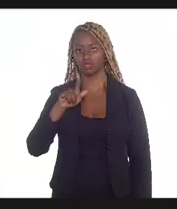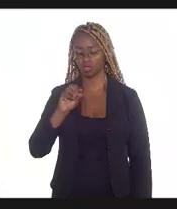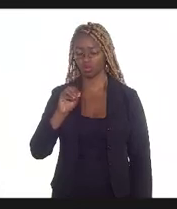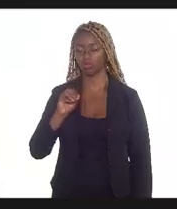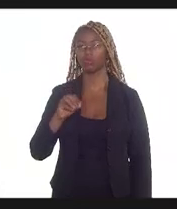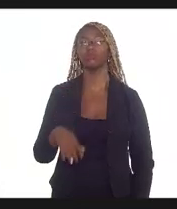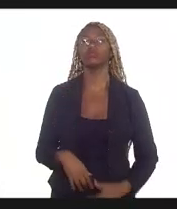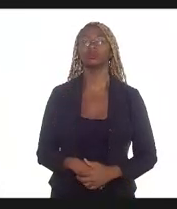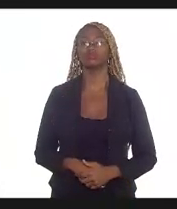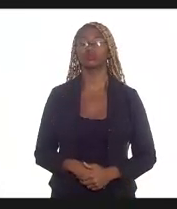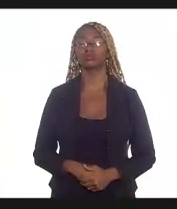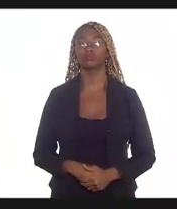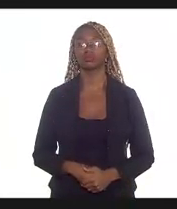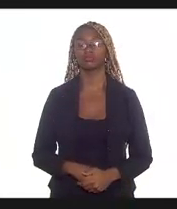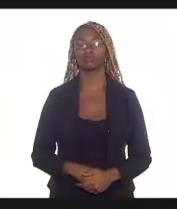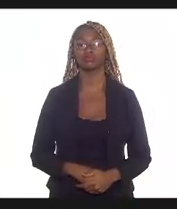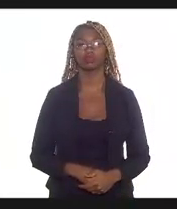O parecer...